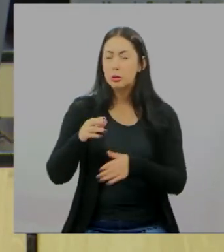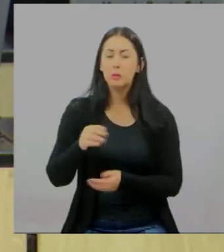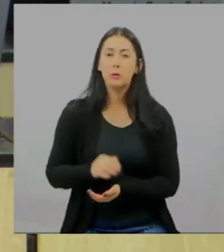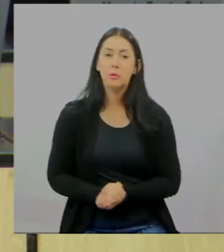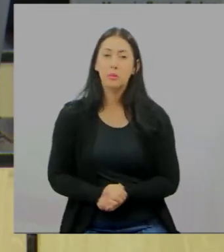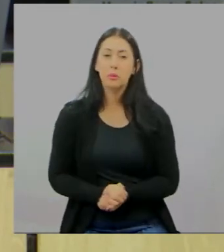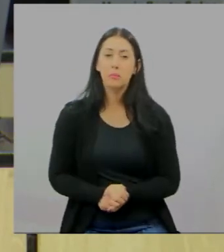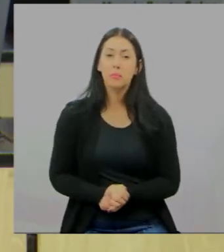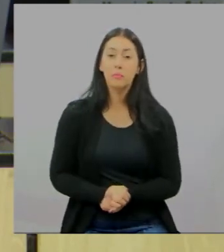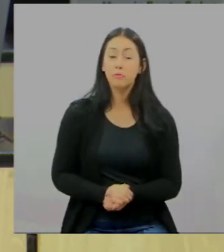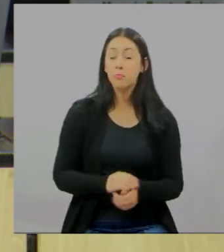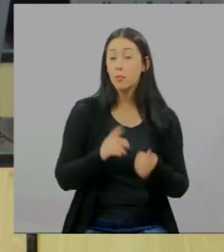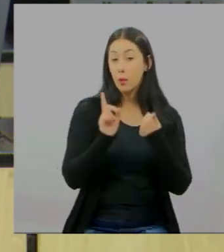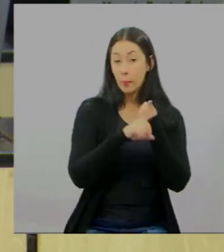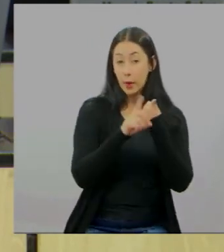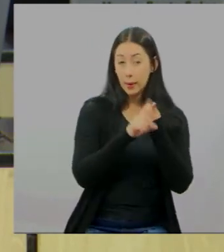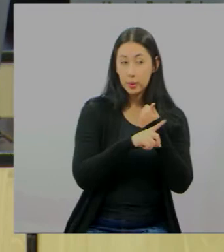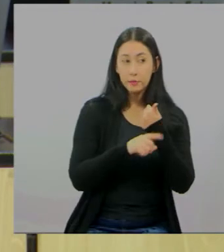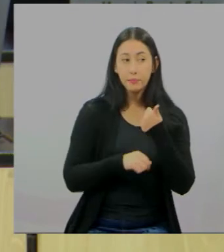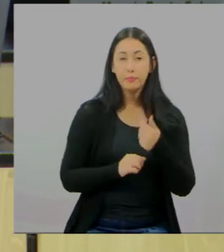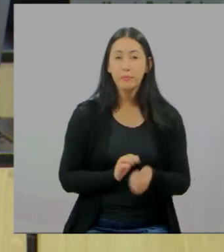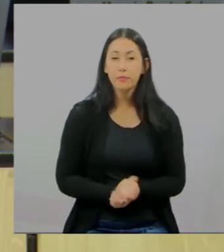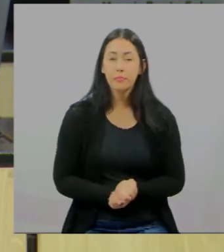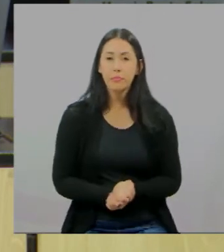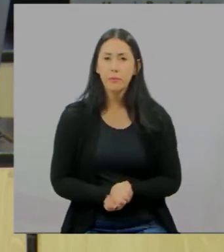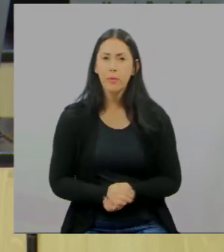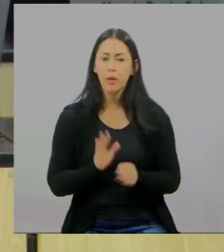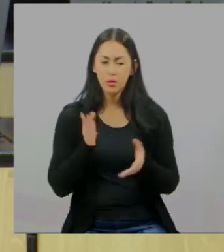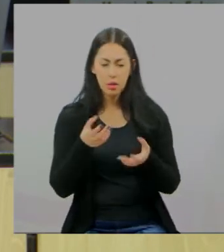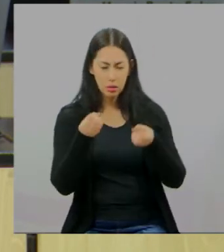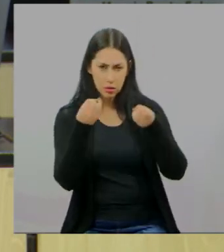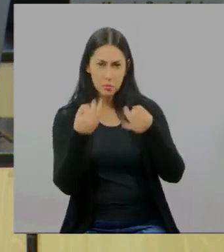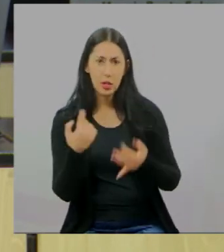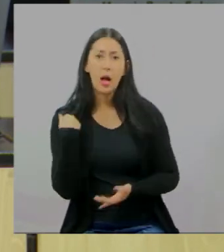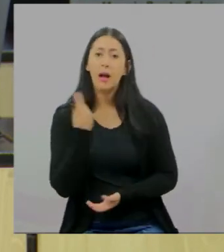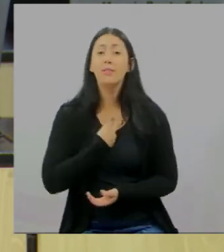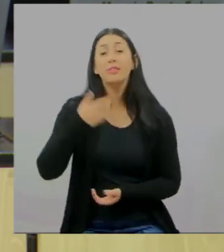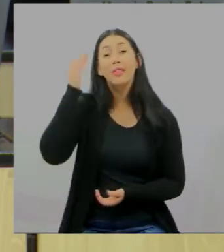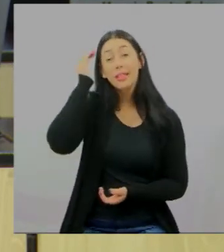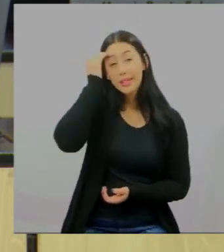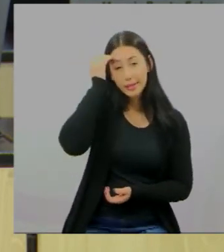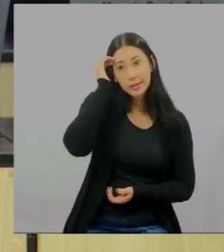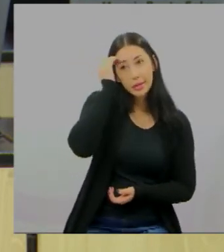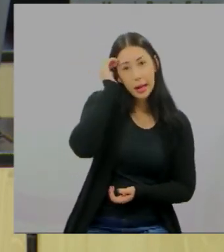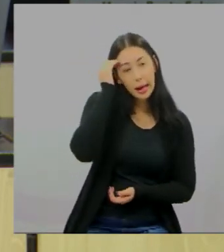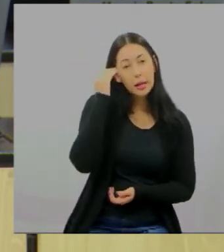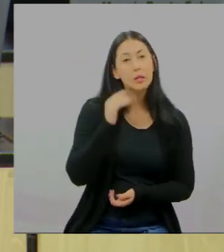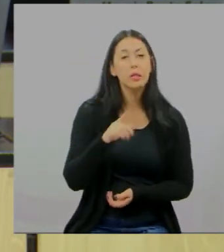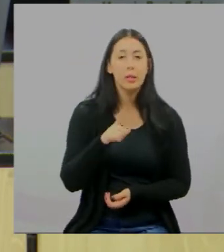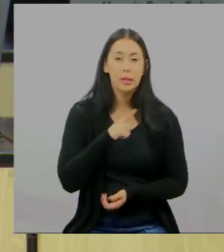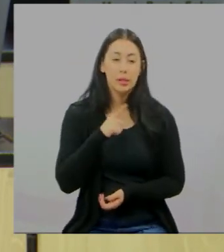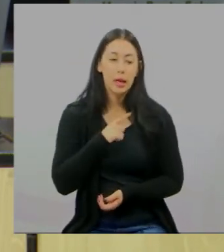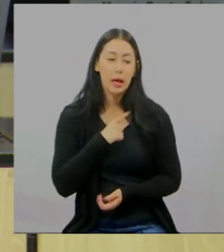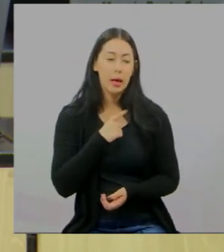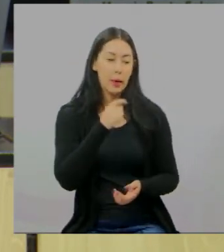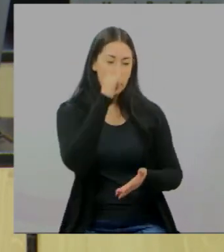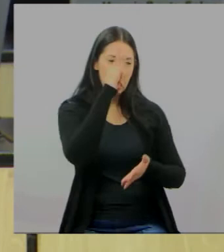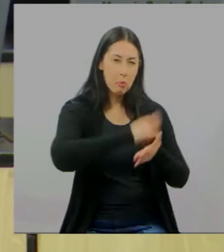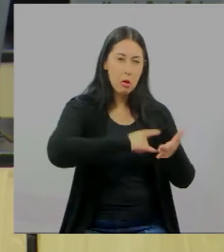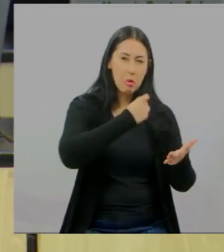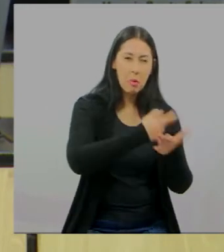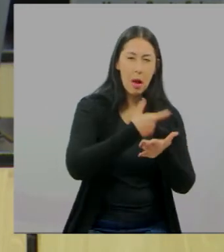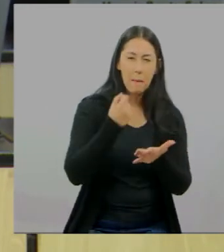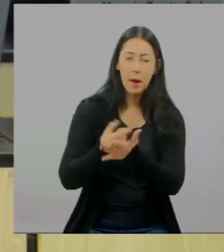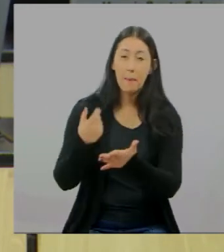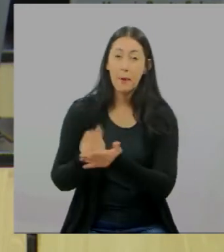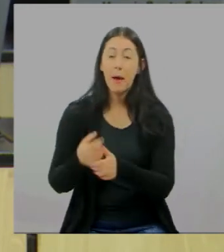1.535.958,40. Primeiro, diante do supracitado, temos ciência da dívida adquirida nesses 4 meses da Covid aos bares,